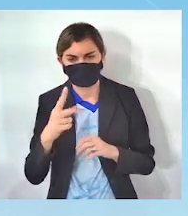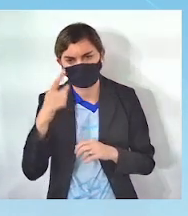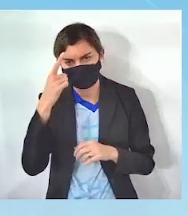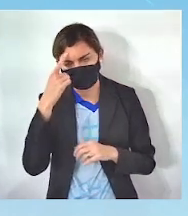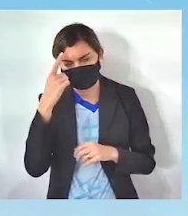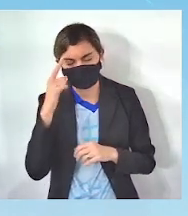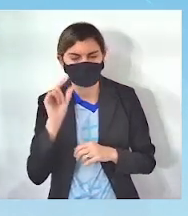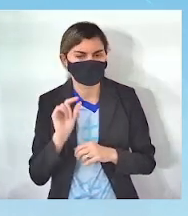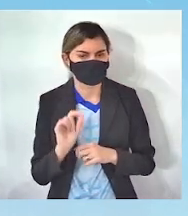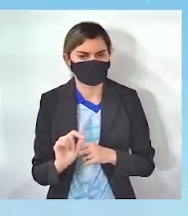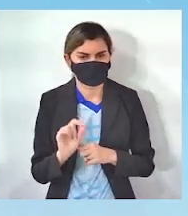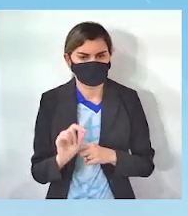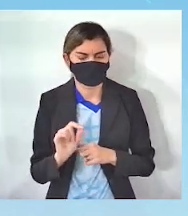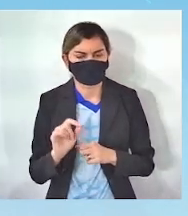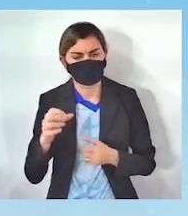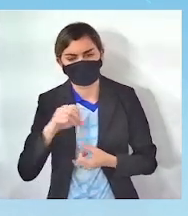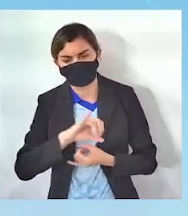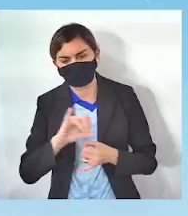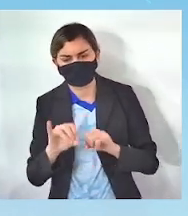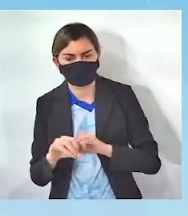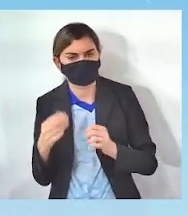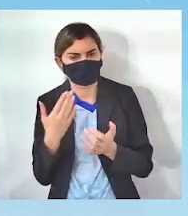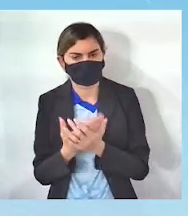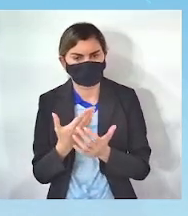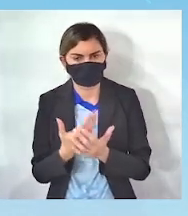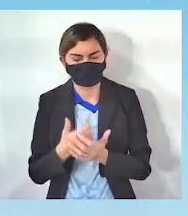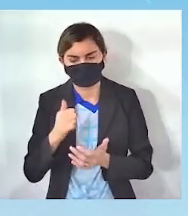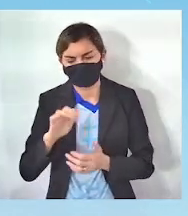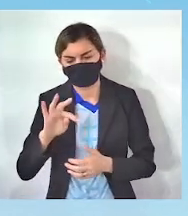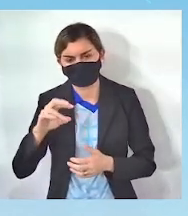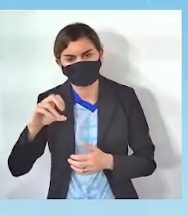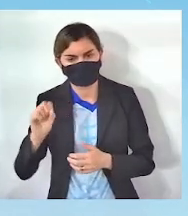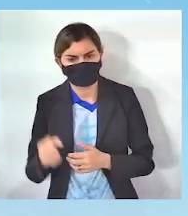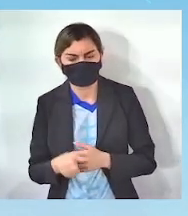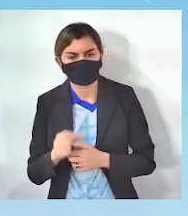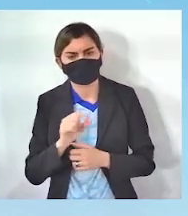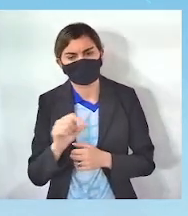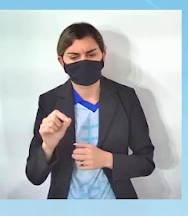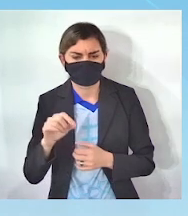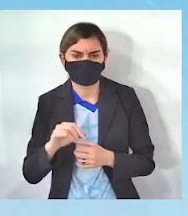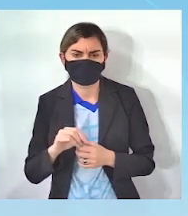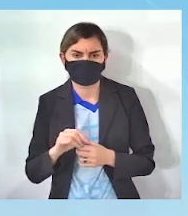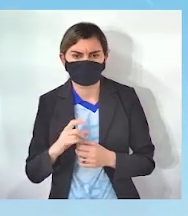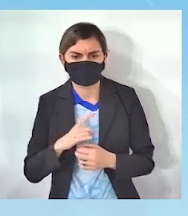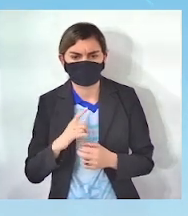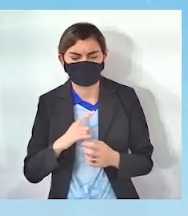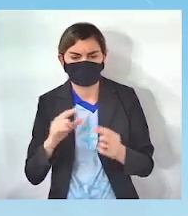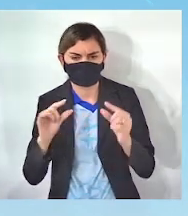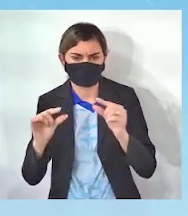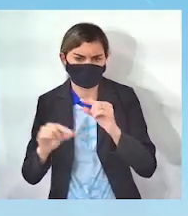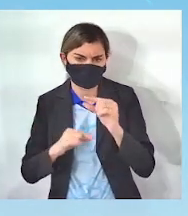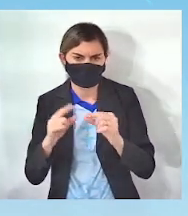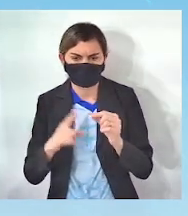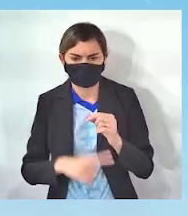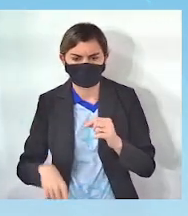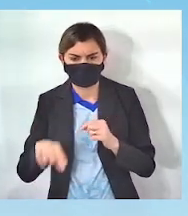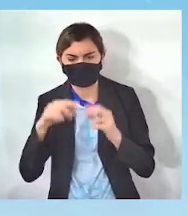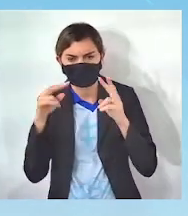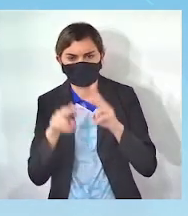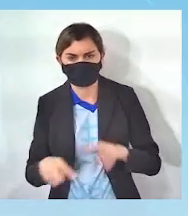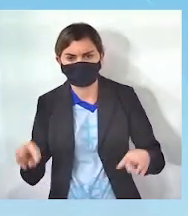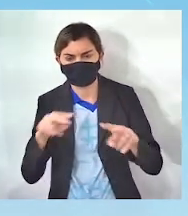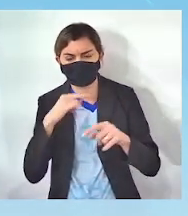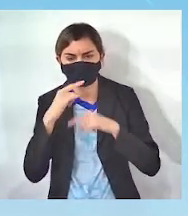cabeça é o seguinte: a química estuda os átomos e átomos são partículas tão pequenas que os nossos olhos não